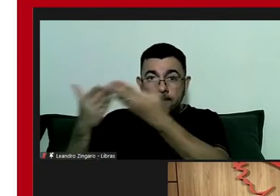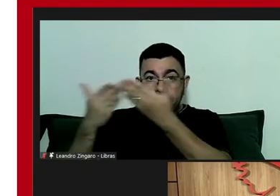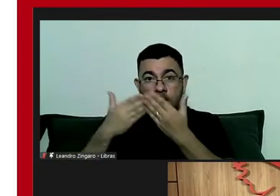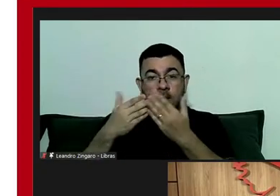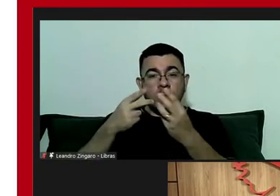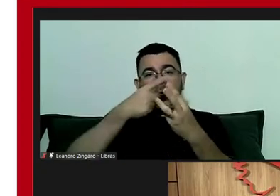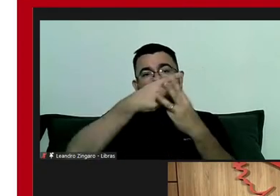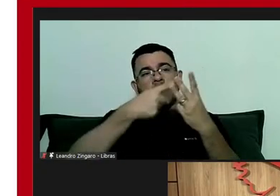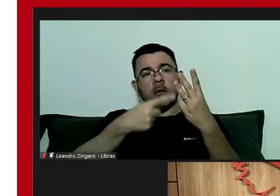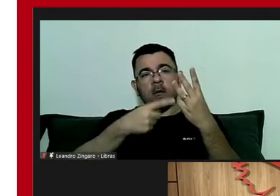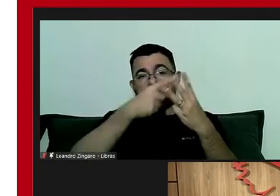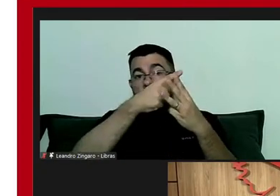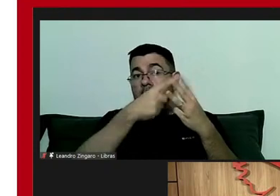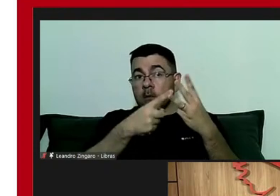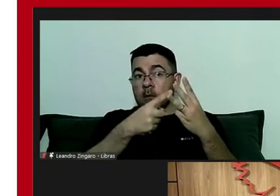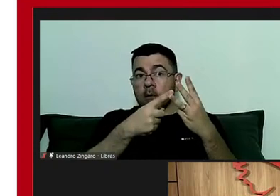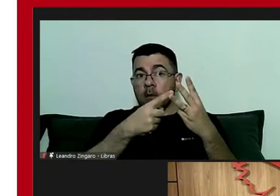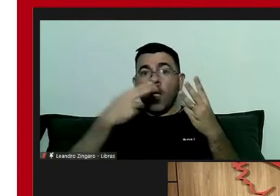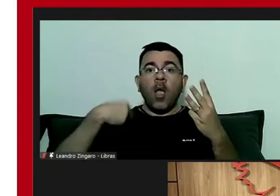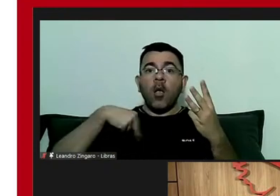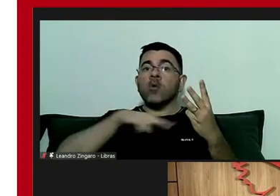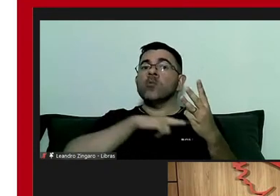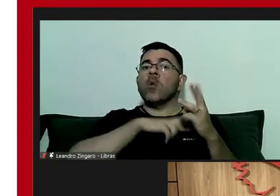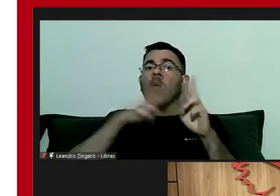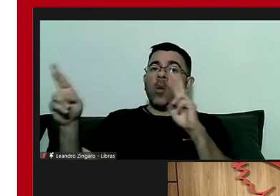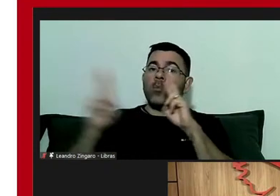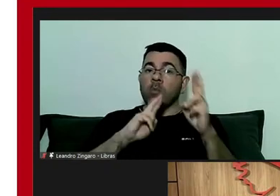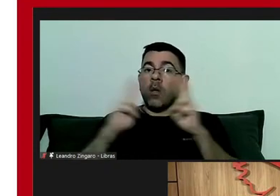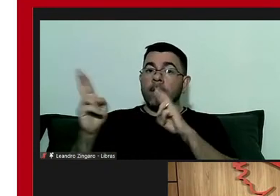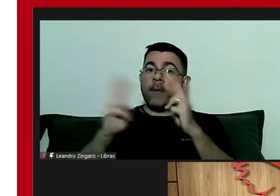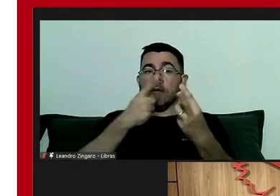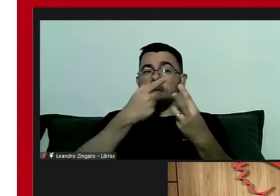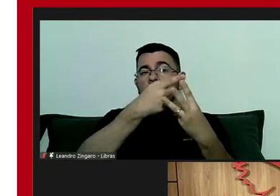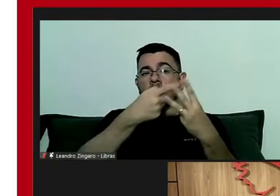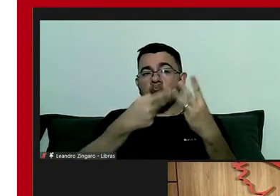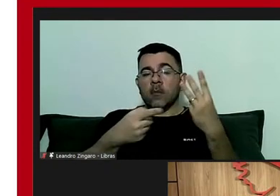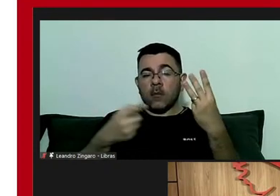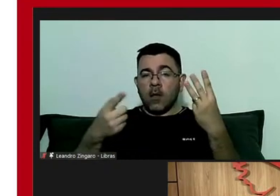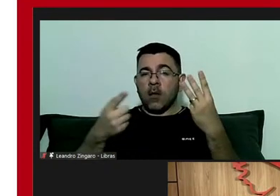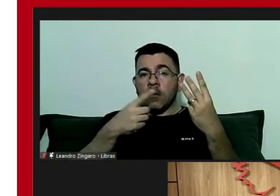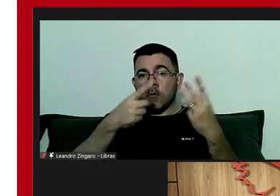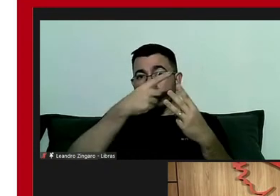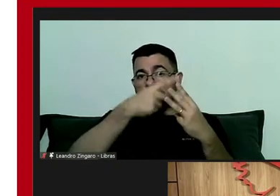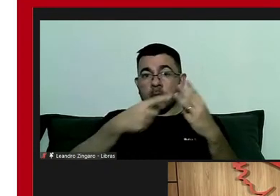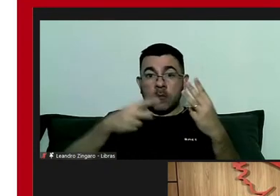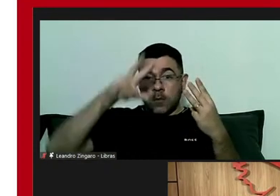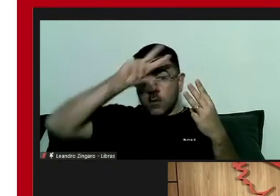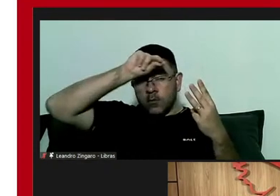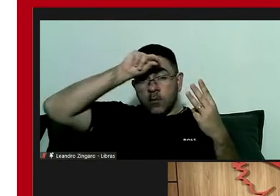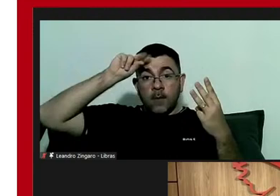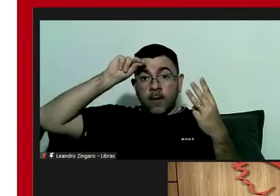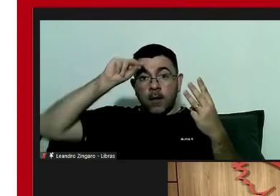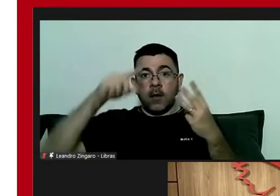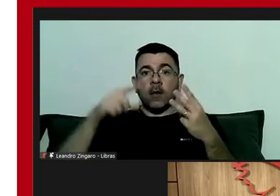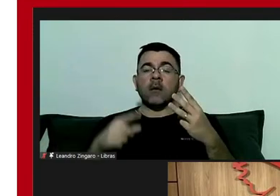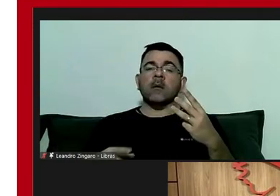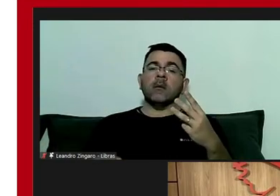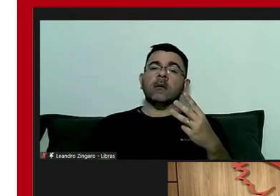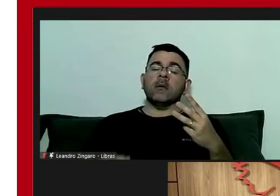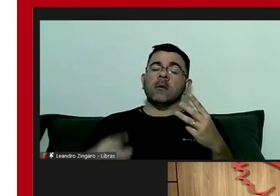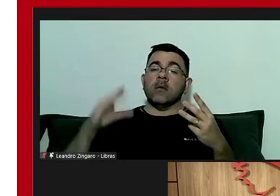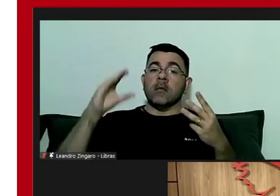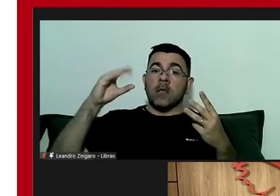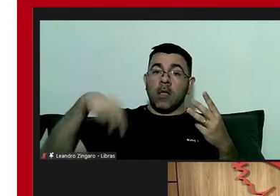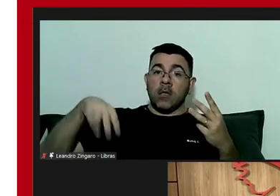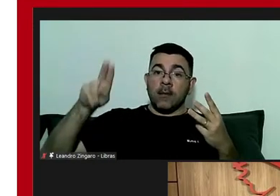por digital e a gente se relaciona com eles nas três né nas três mas o pital enquanto CNPJ